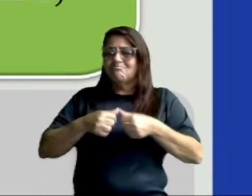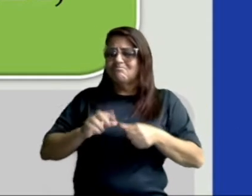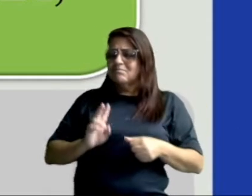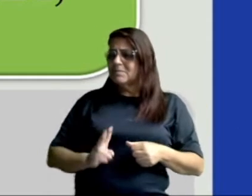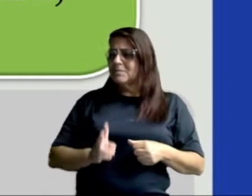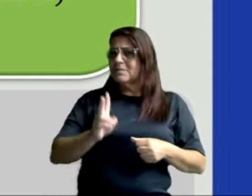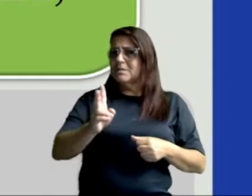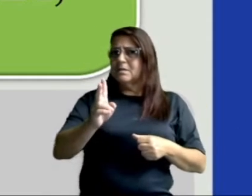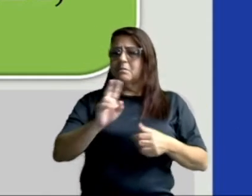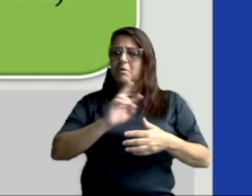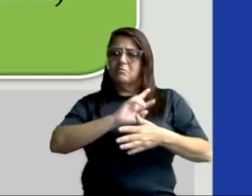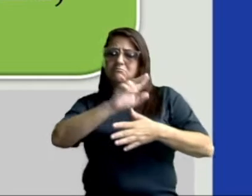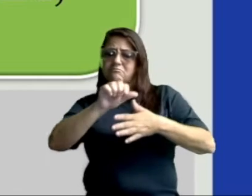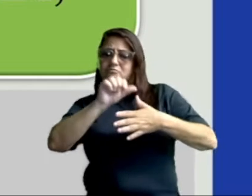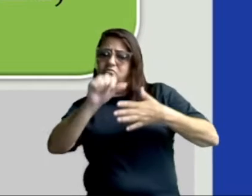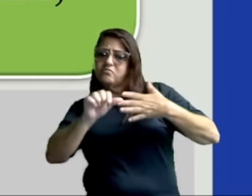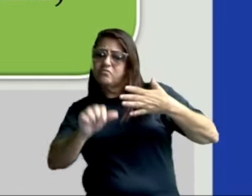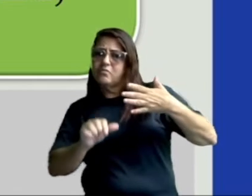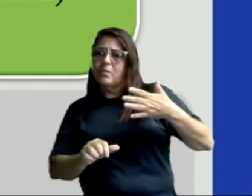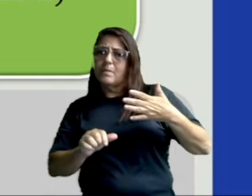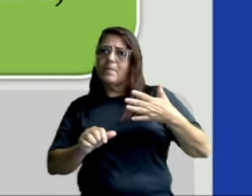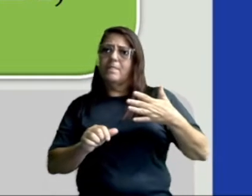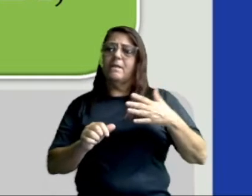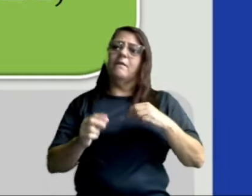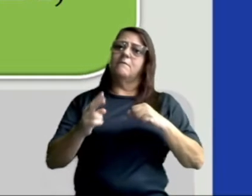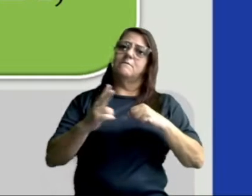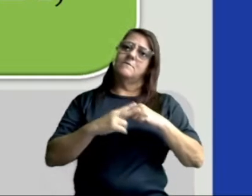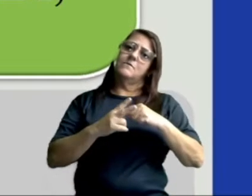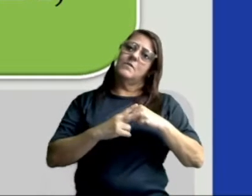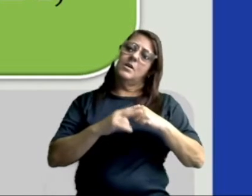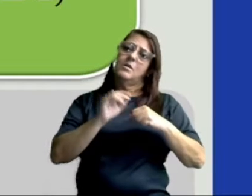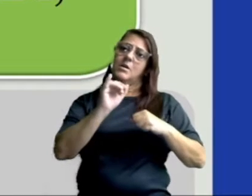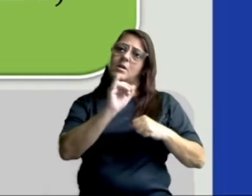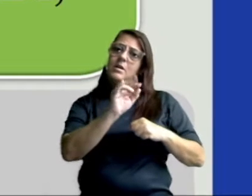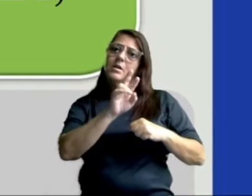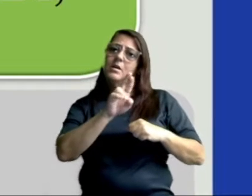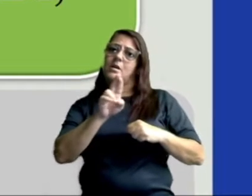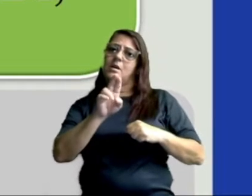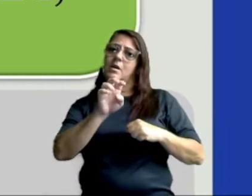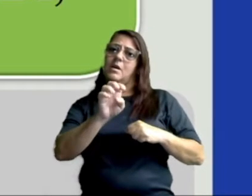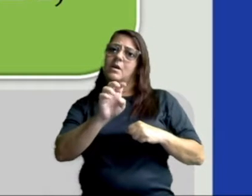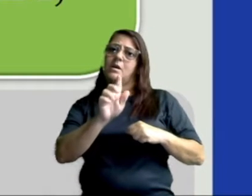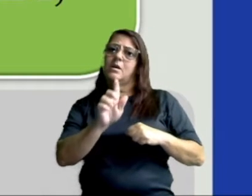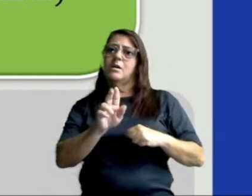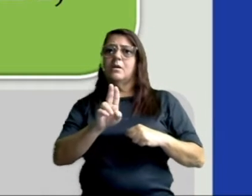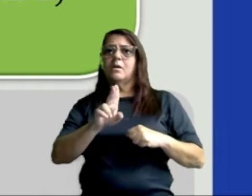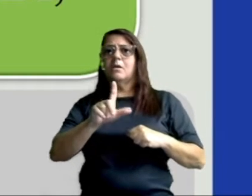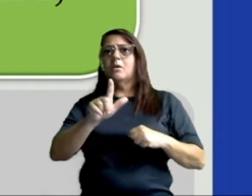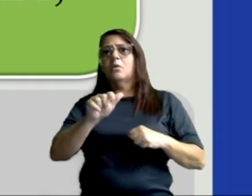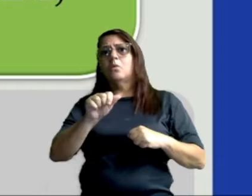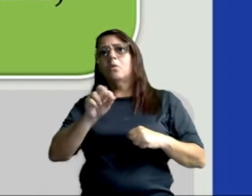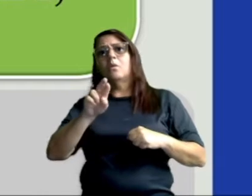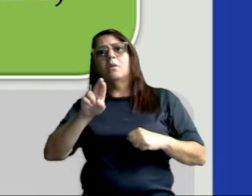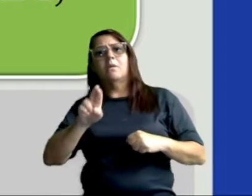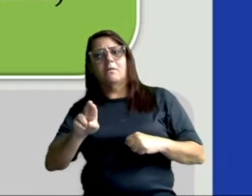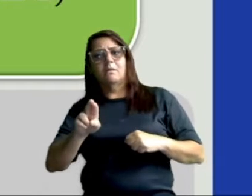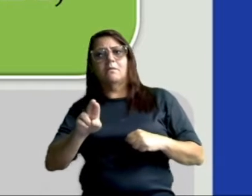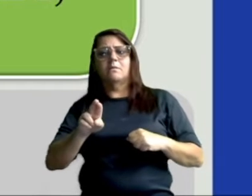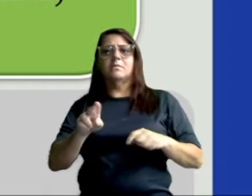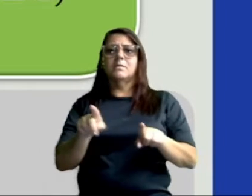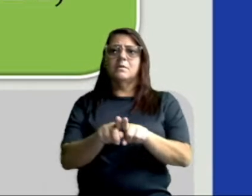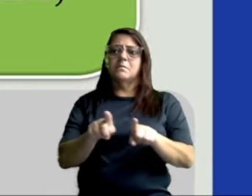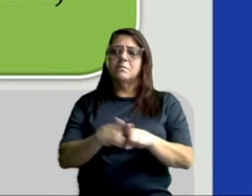tem variação, ele é chamado de verbo irregular. Essa variação é na escrita e, consequentemente, também